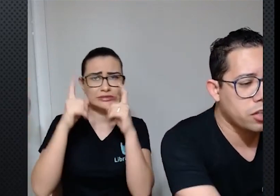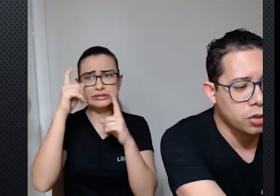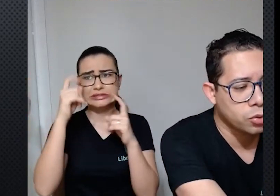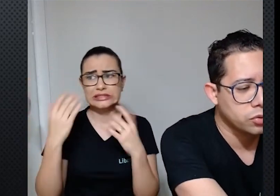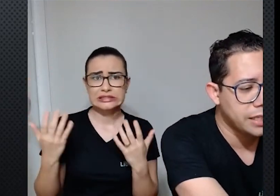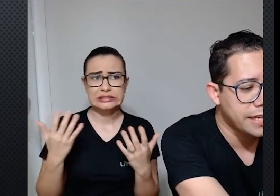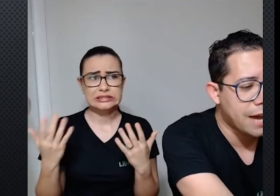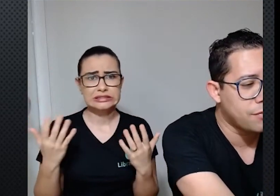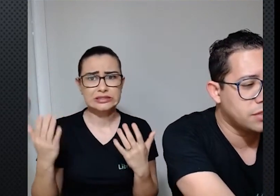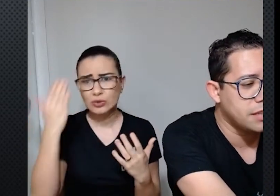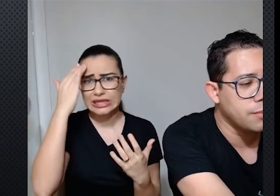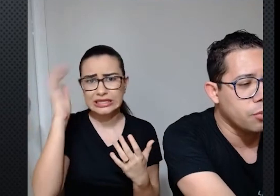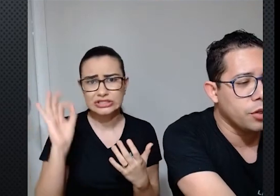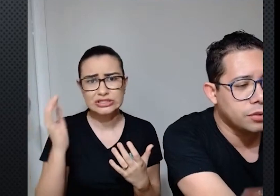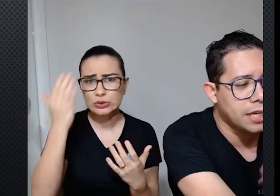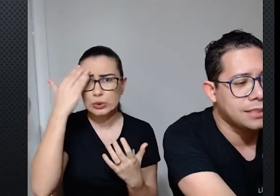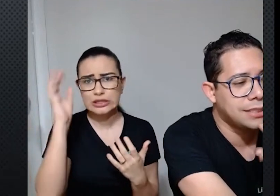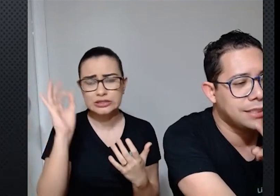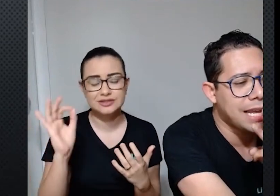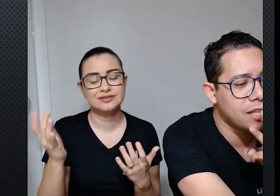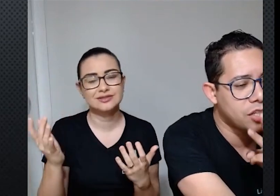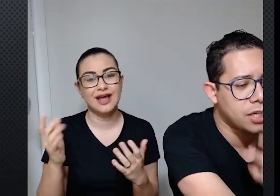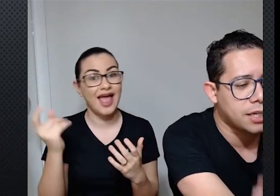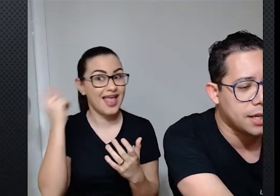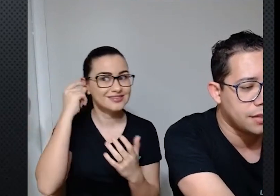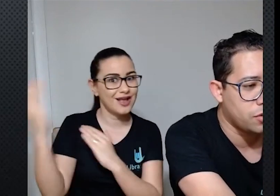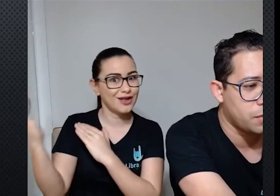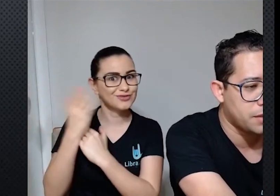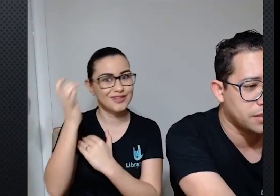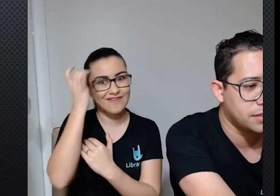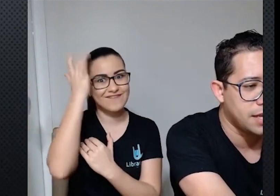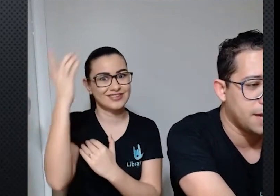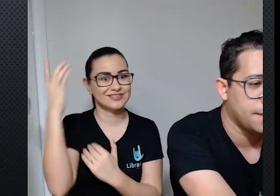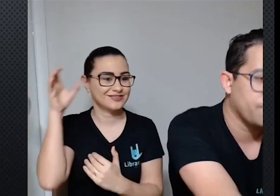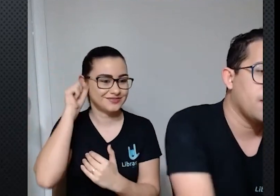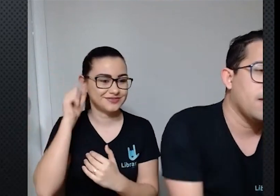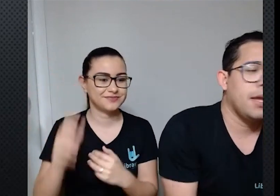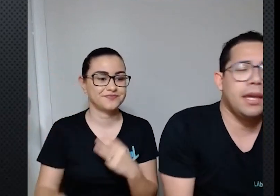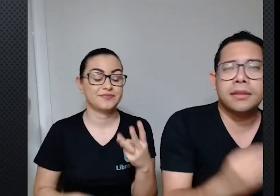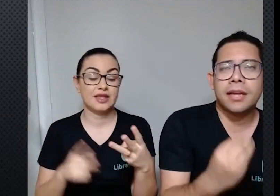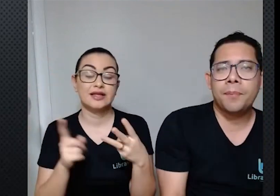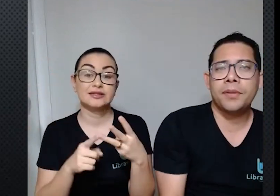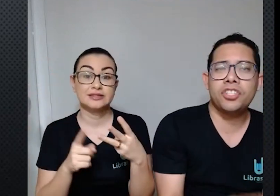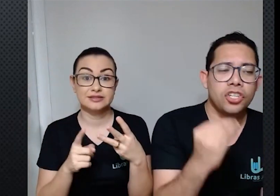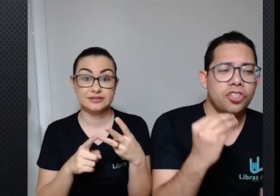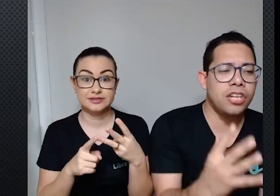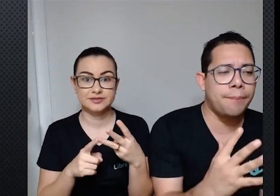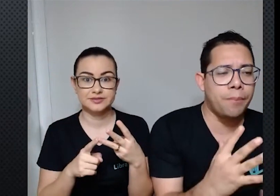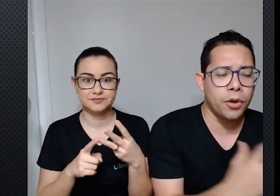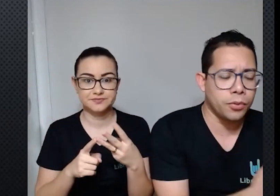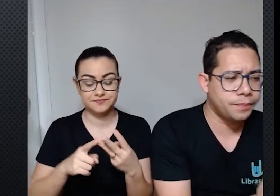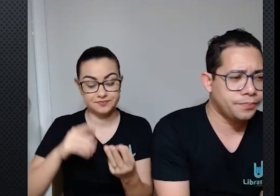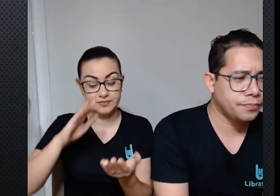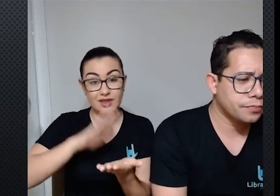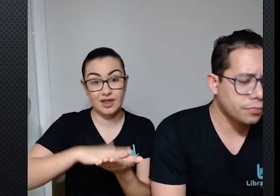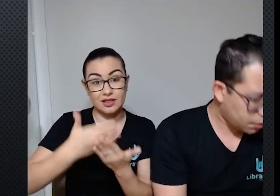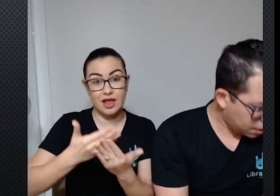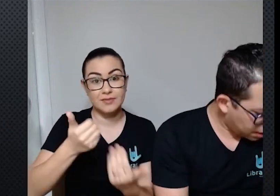Isso pode auxiliar vocês e muito. Terceira dica. Deixa eu ir para a terceira. Intérprete de